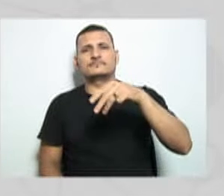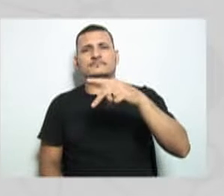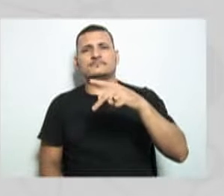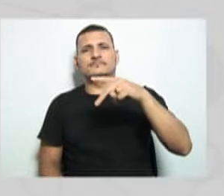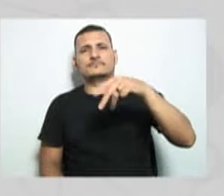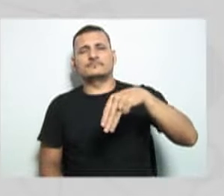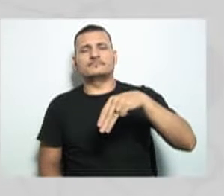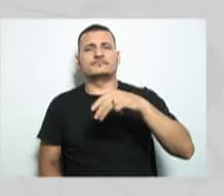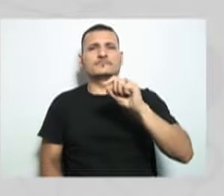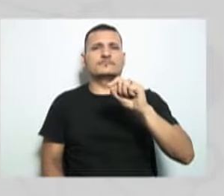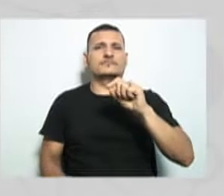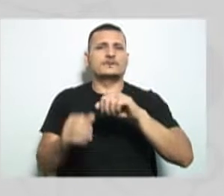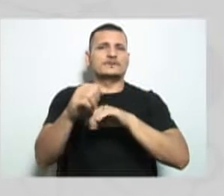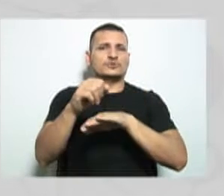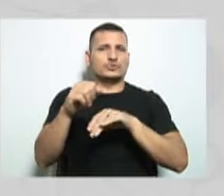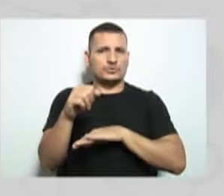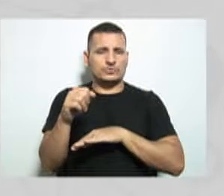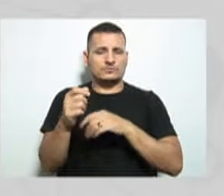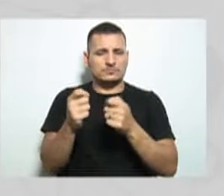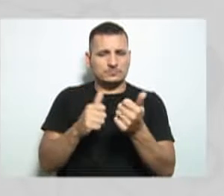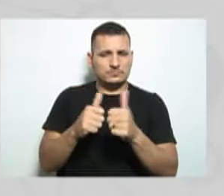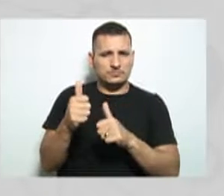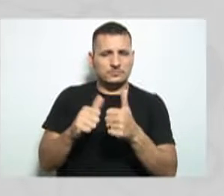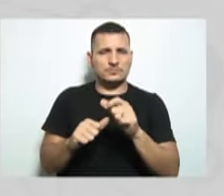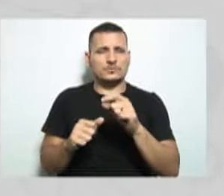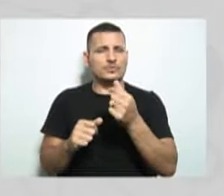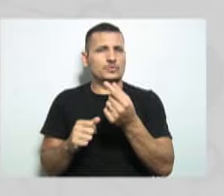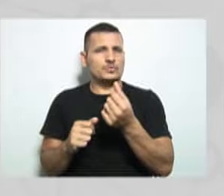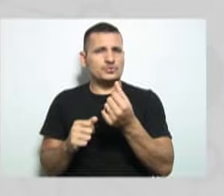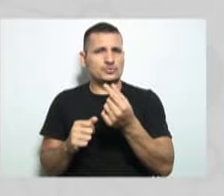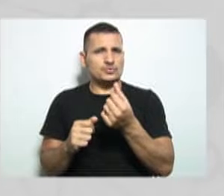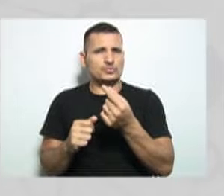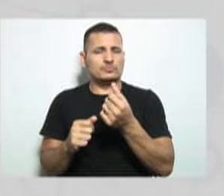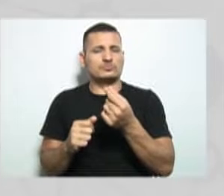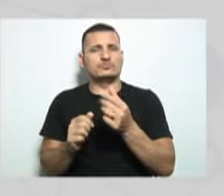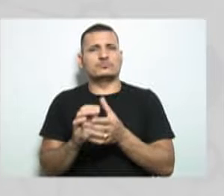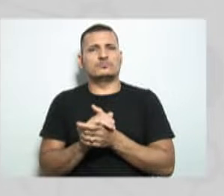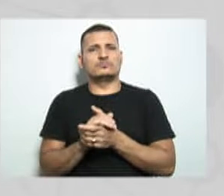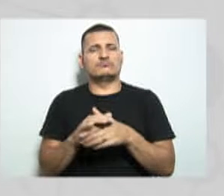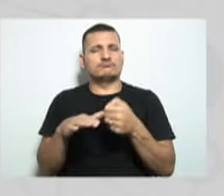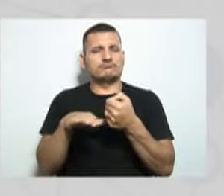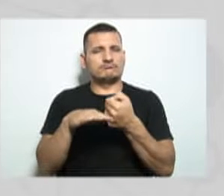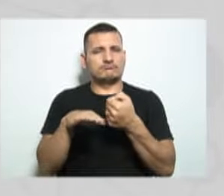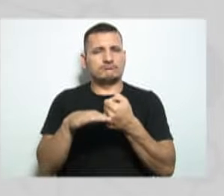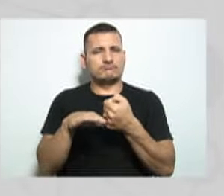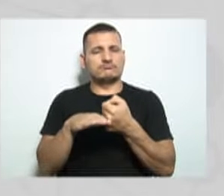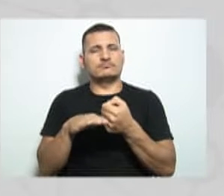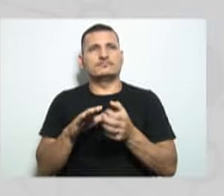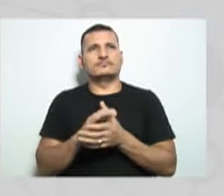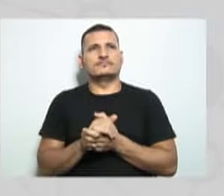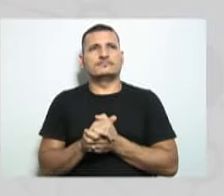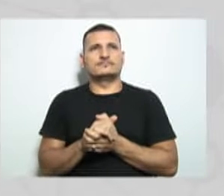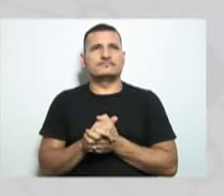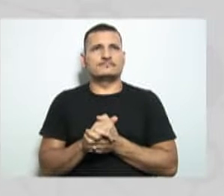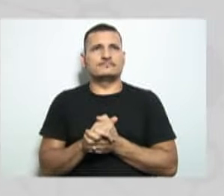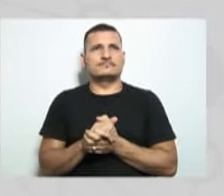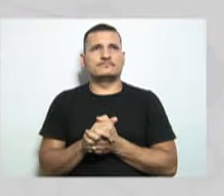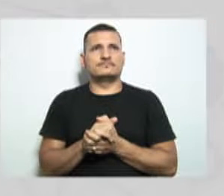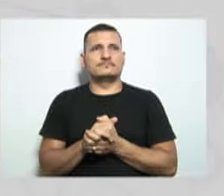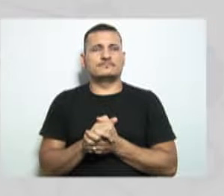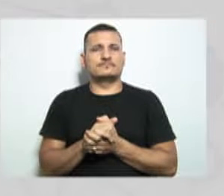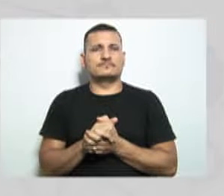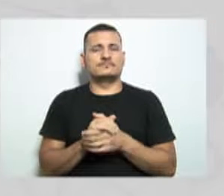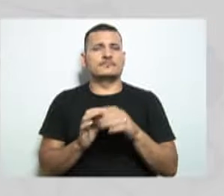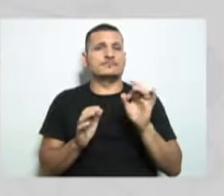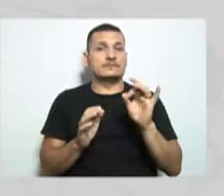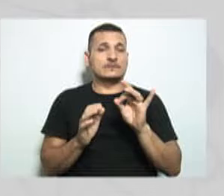pelo custo médio. Bem mais interessante, tá, gente? Tem que fazer aquele cálculozinho, é só matemática básica. Apurado a cada